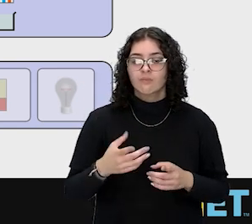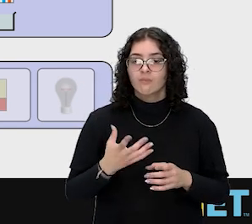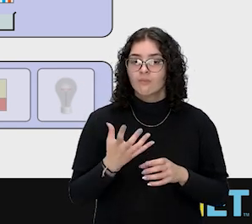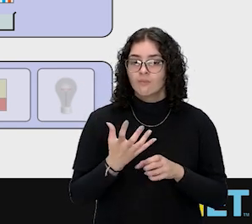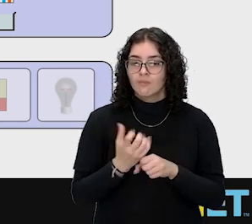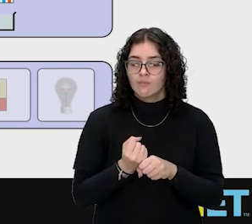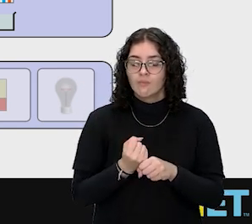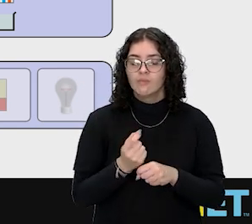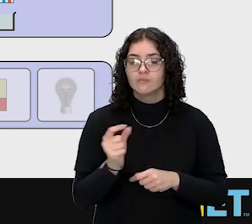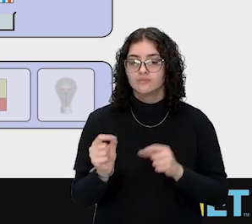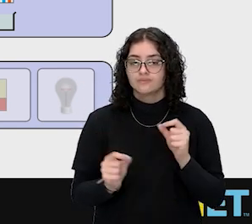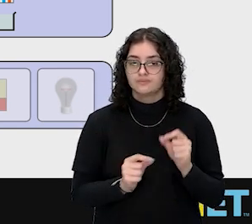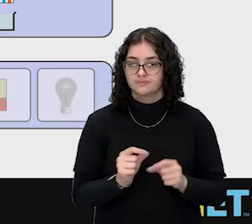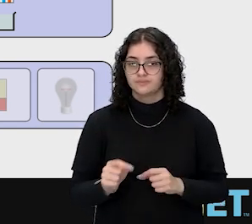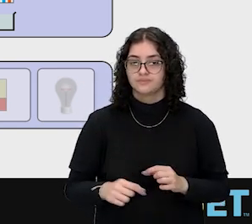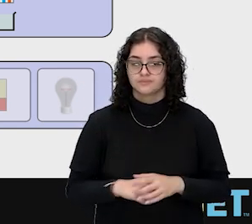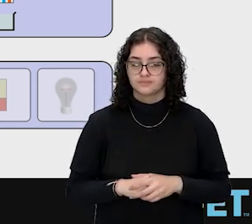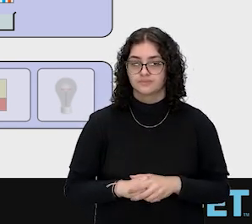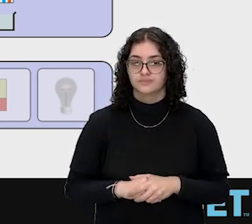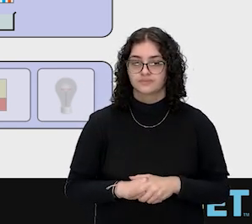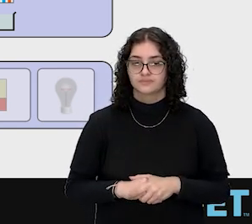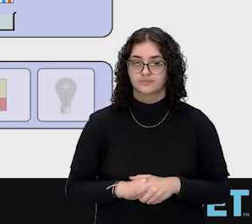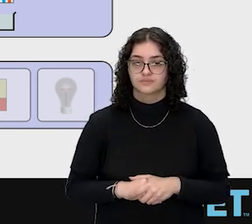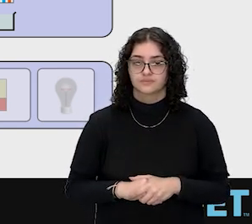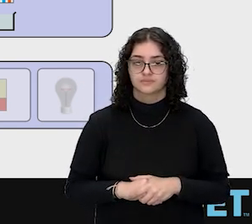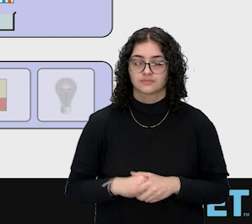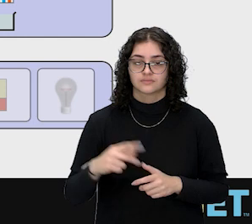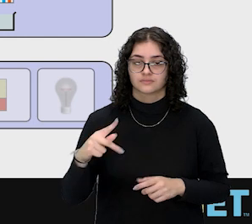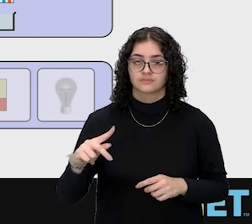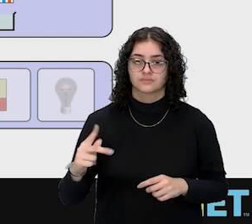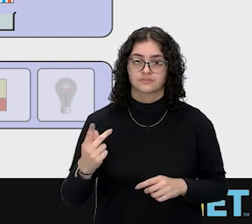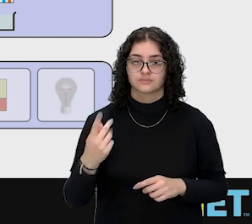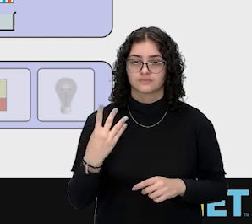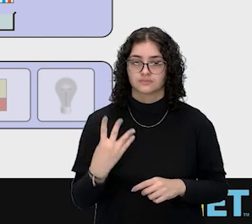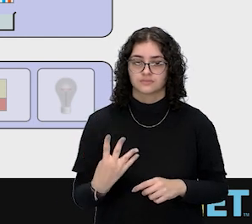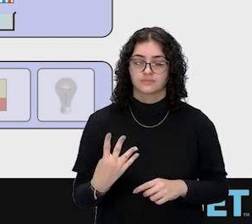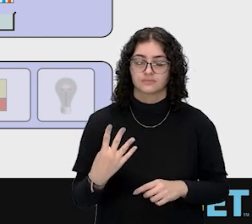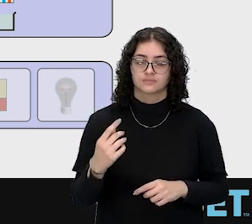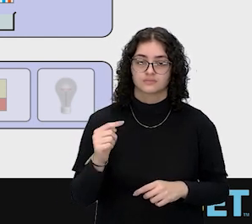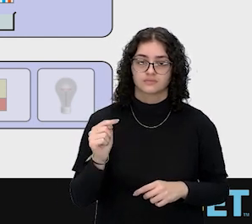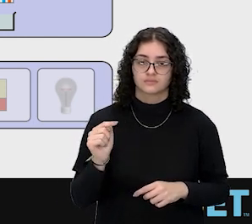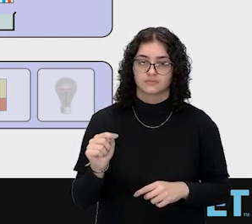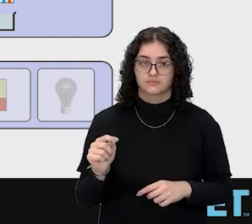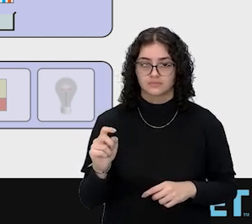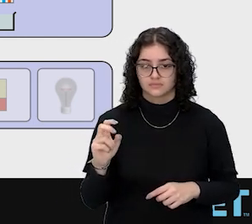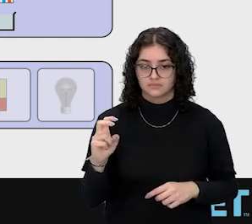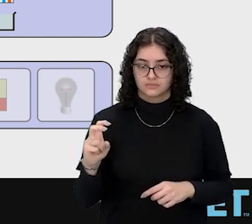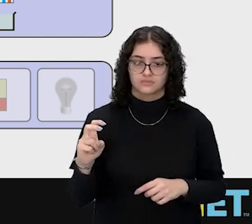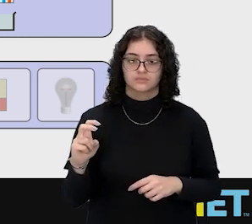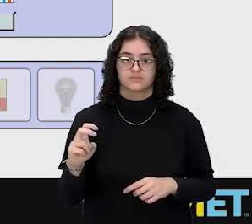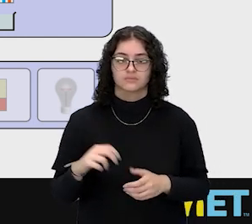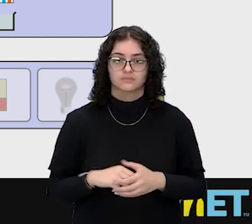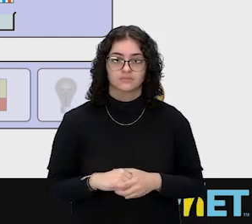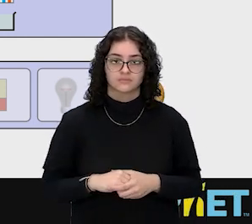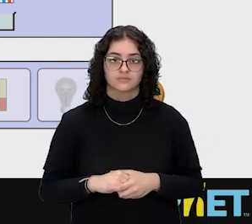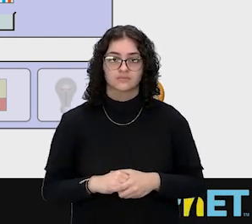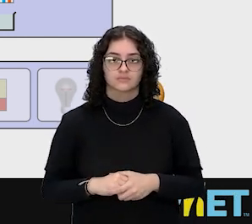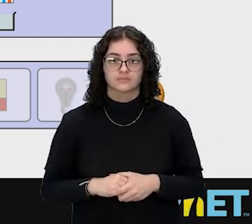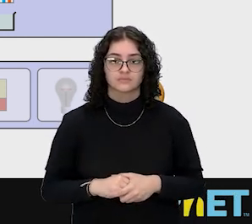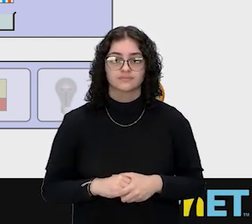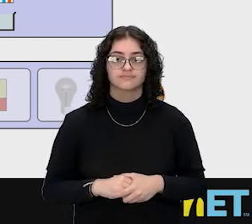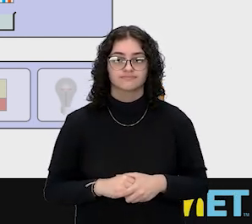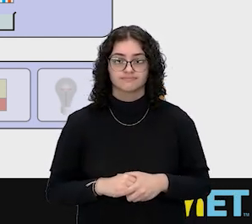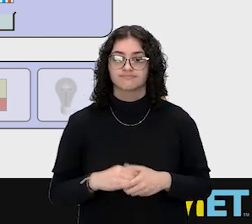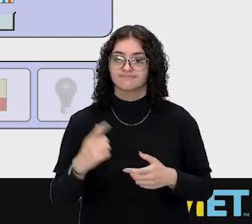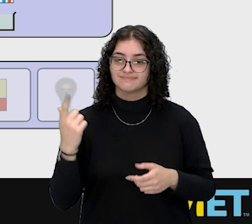em valores, né? No medidor de pH, 4,5. Olha lá, entre 4 e 5 tá ali no meio, né? A gente